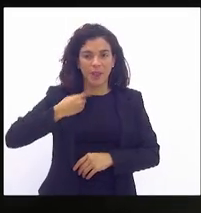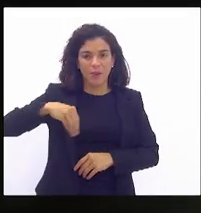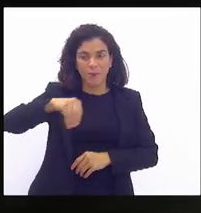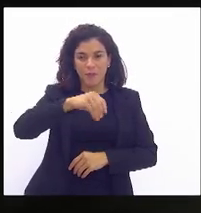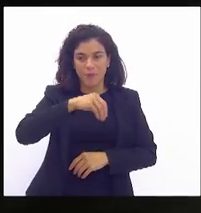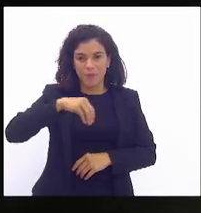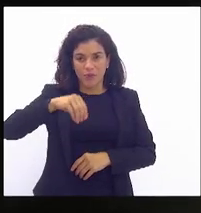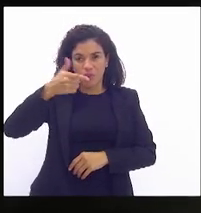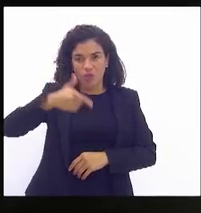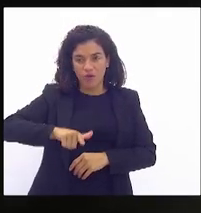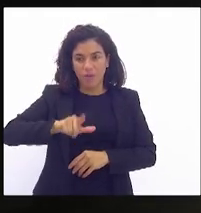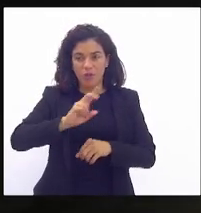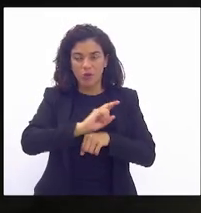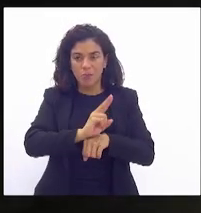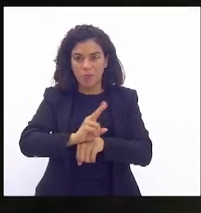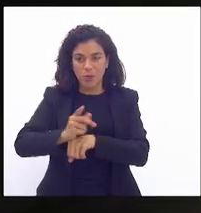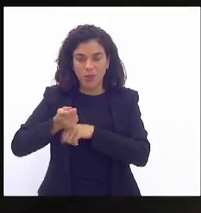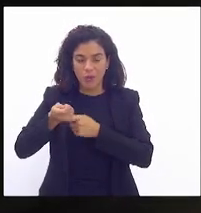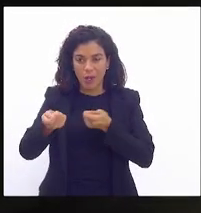gentileza.